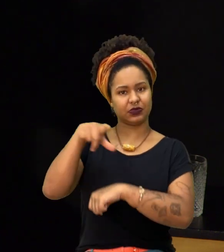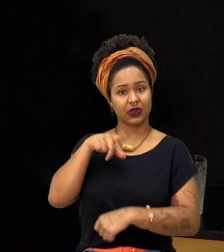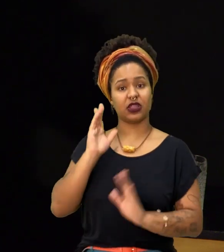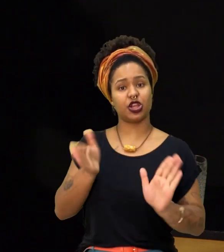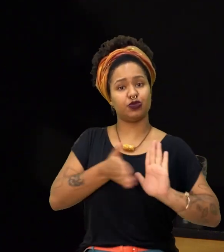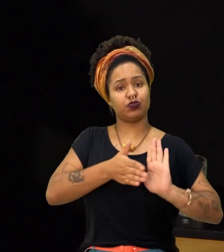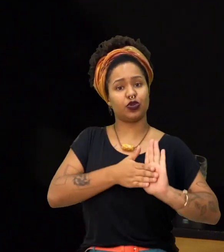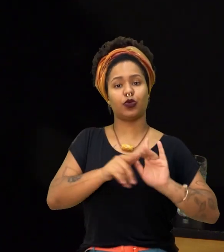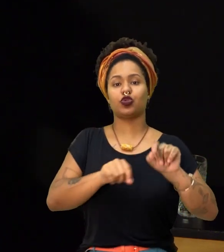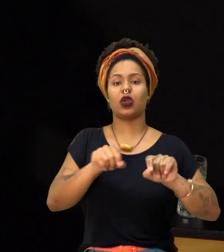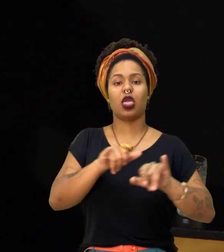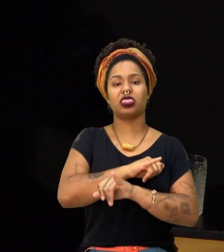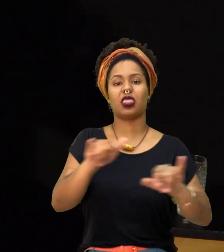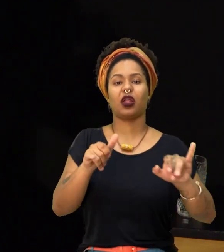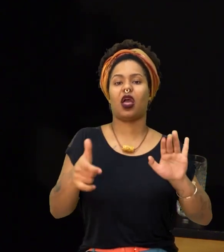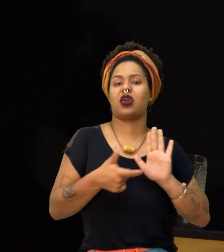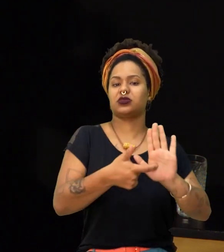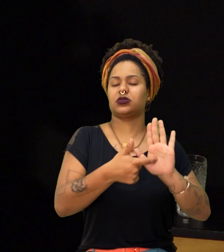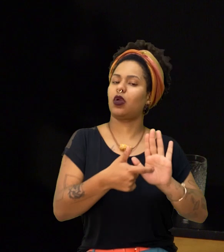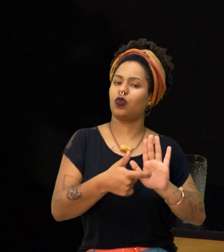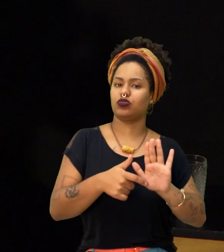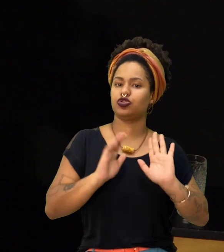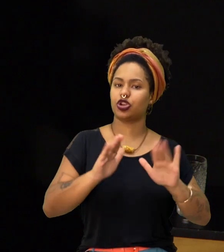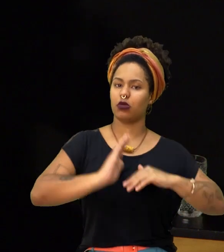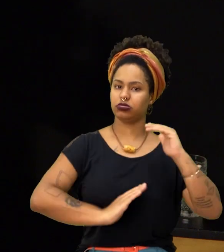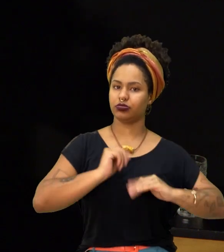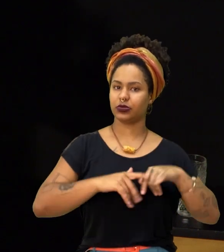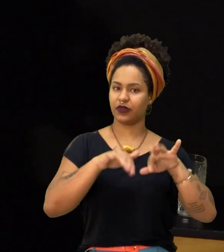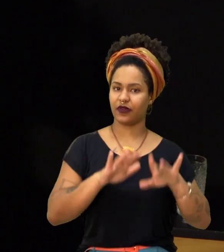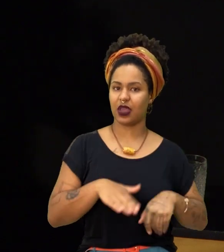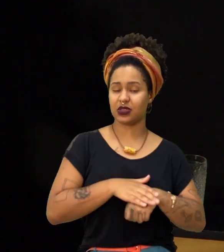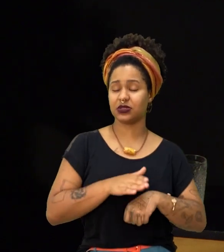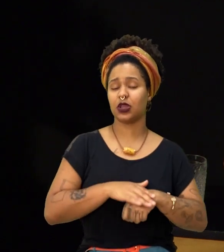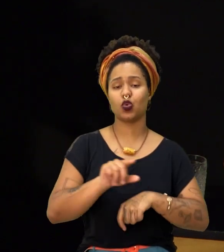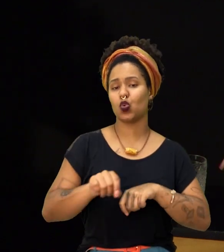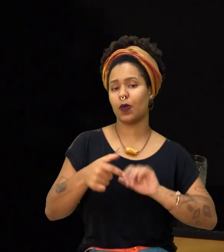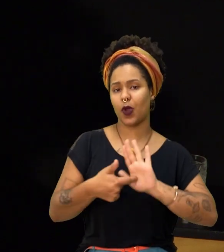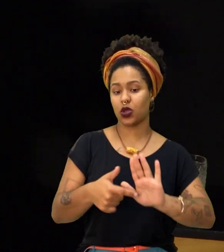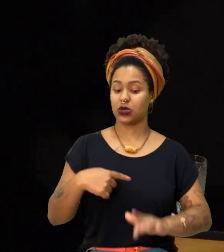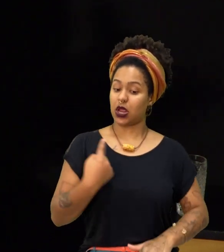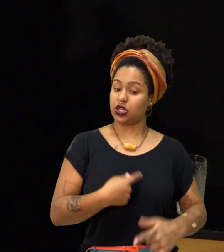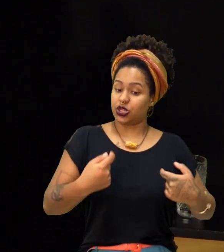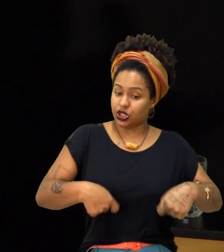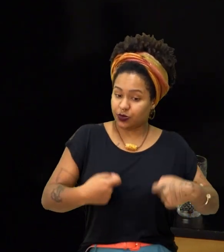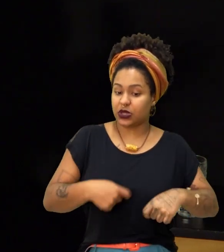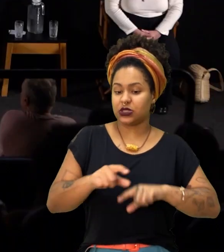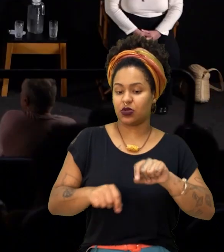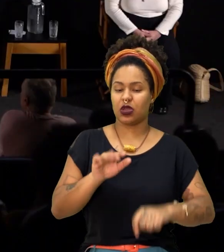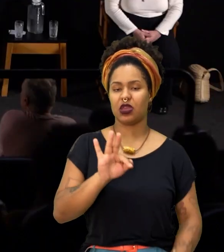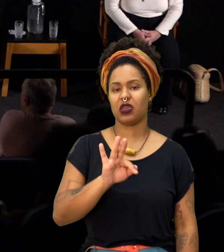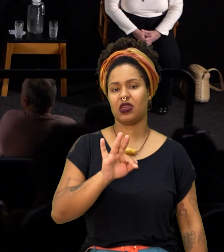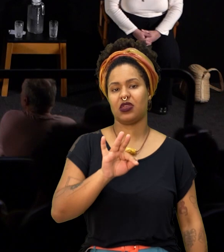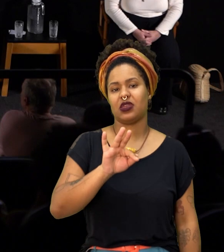proposta de declaração sendo trabalhada que diz o seguinte, que a gente tem que partir para um phase down, não